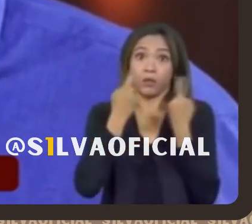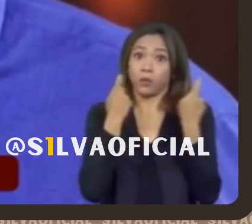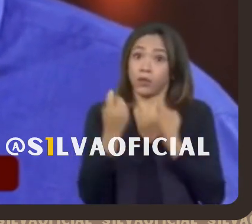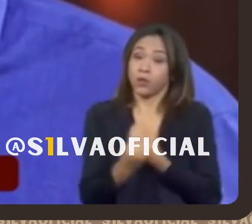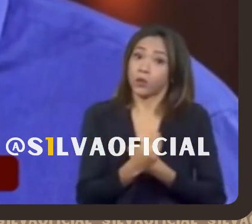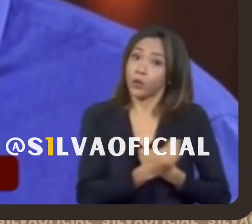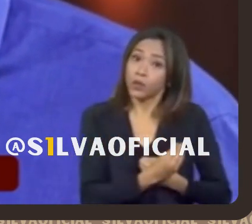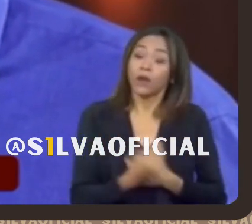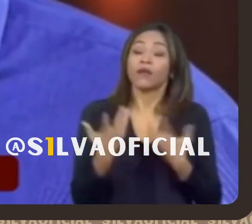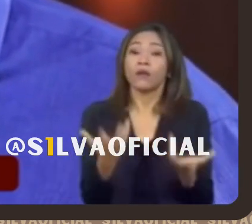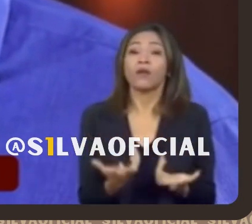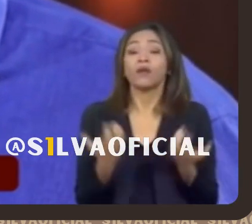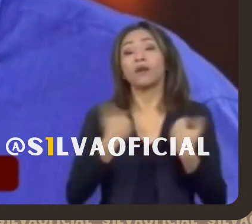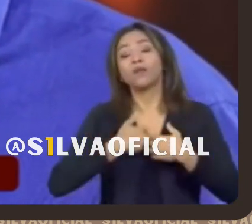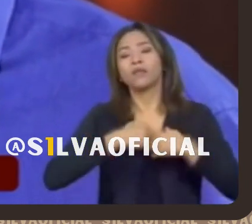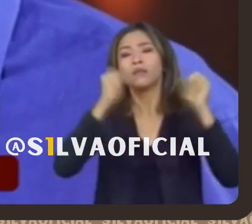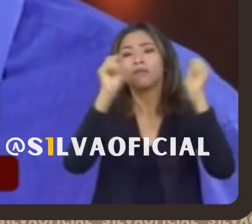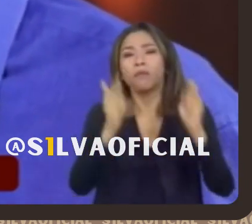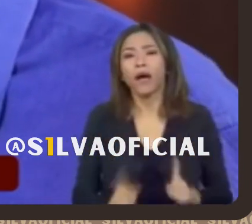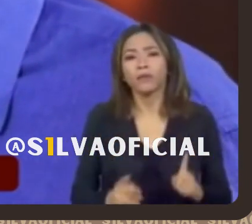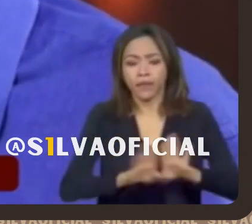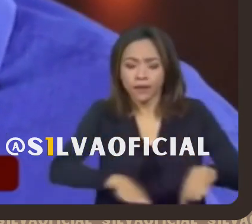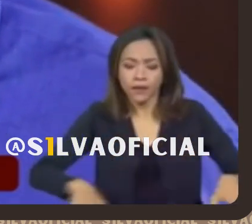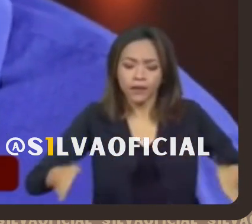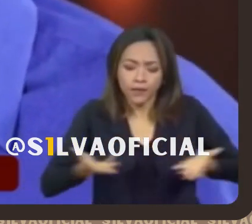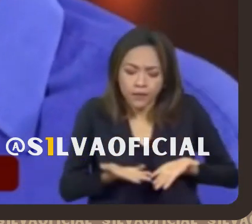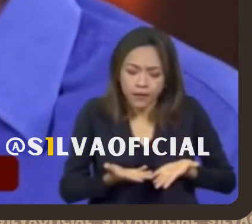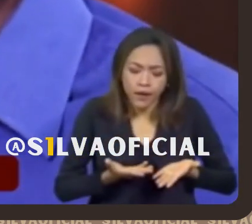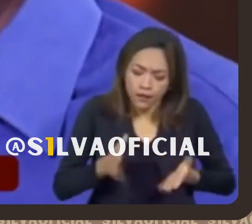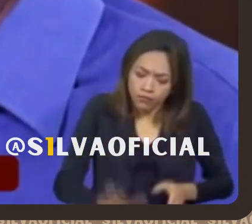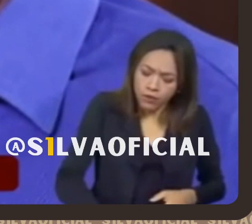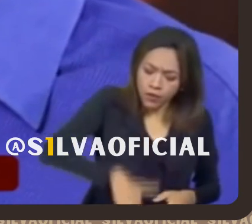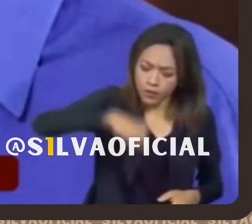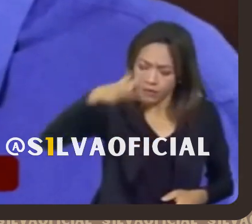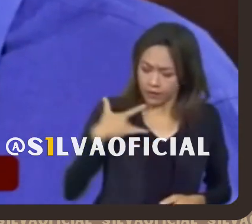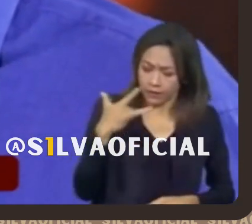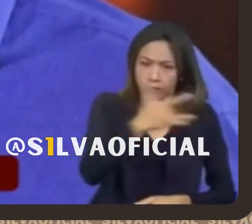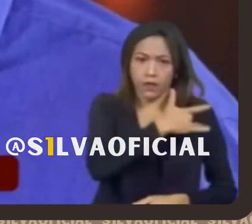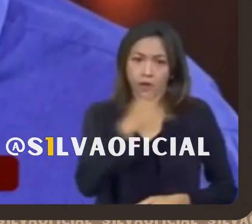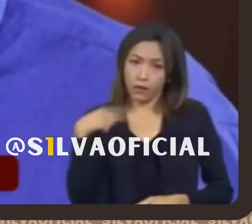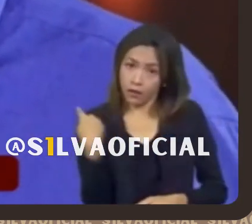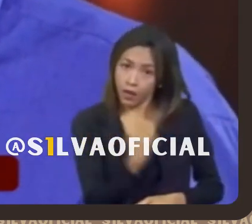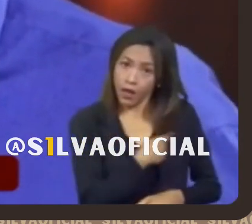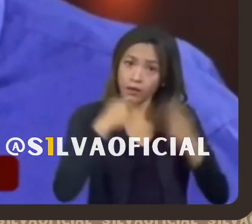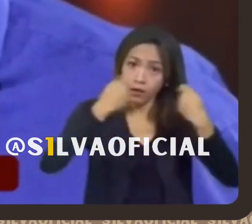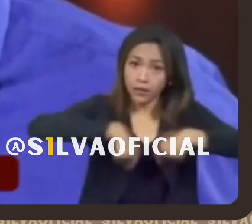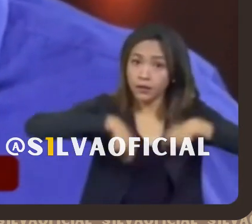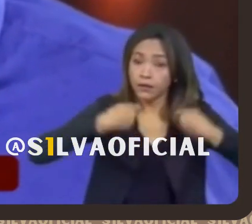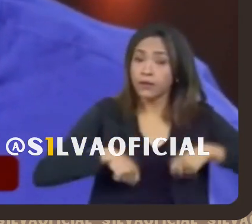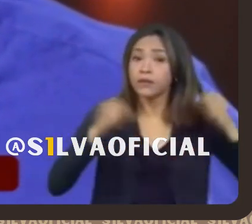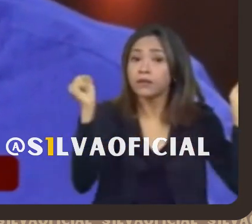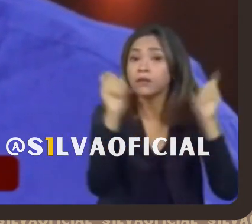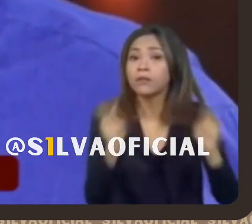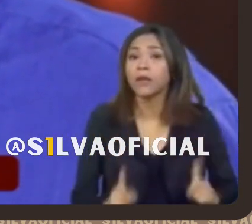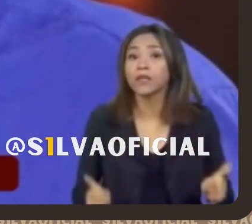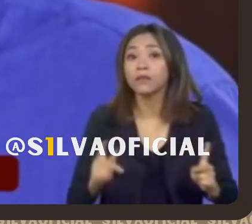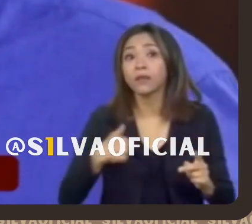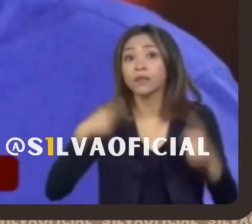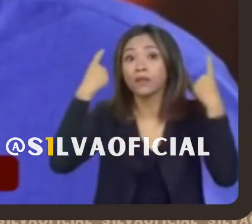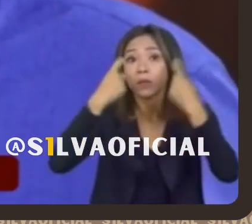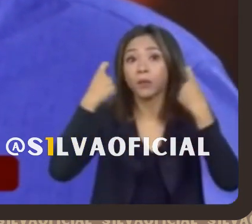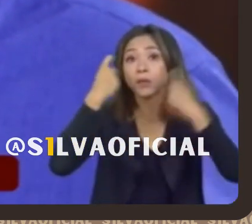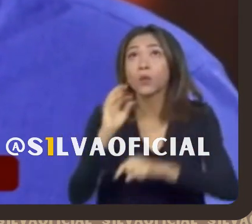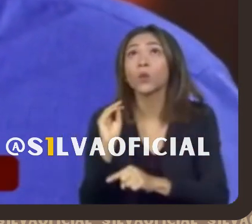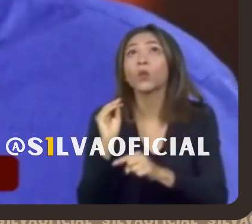poderem crescer de forma Sadia nós precisamos de paz para que a gente possa sabe cuidar da questão do clima Ah nós